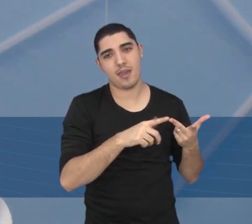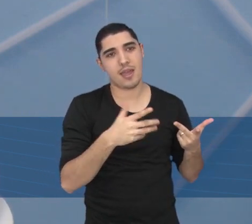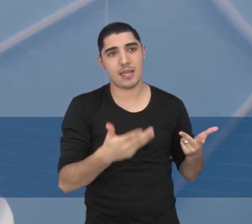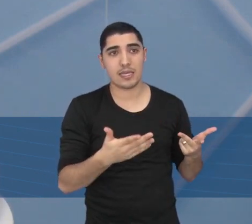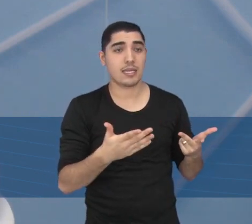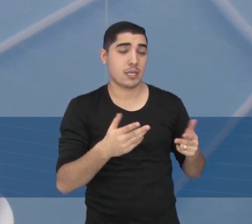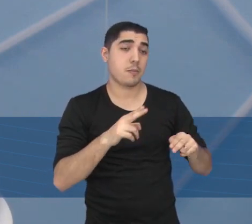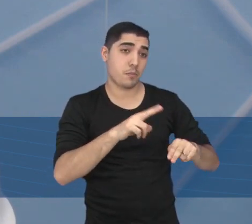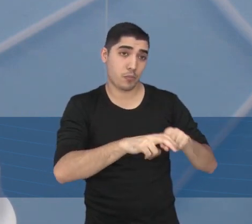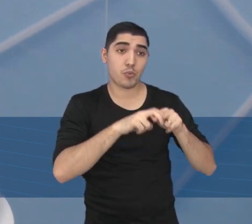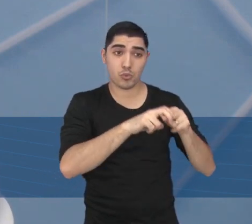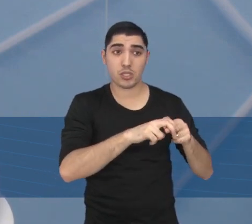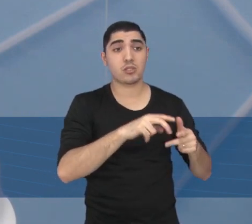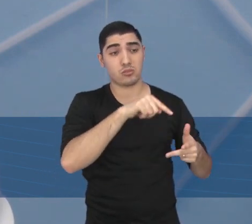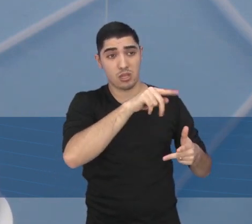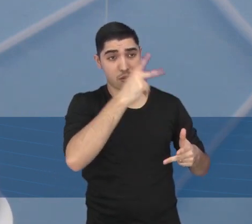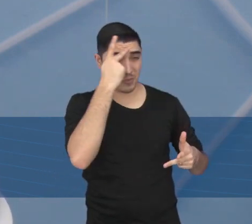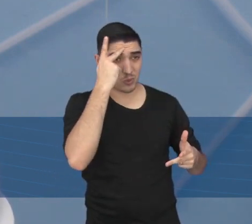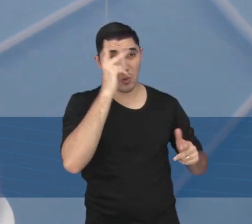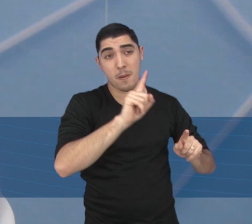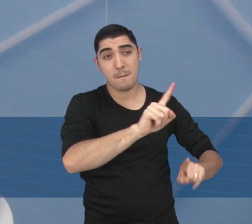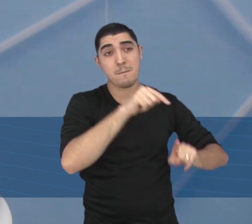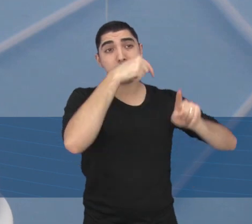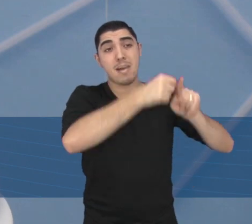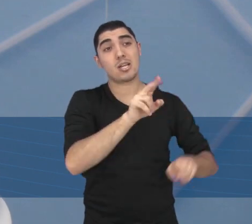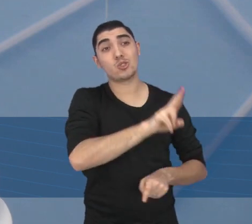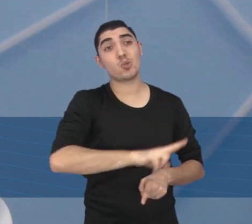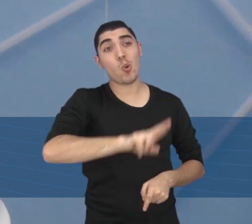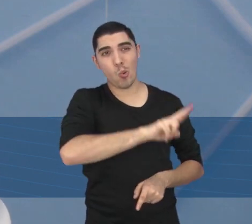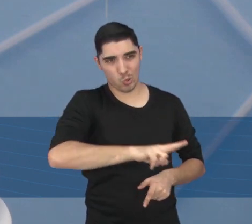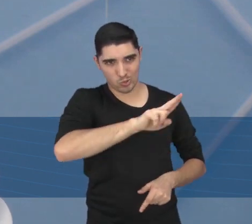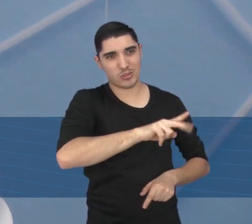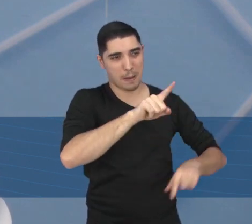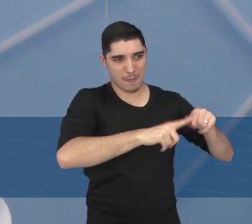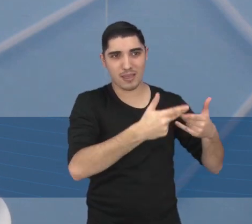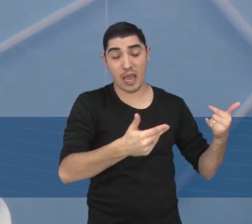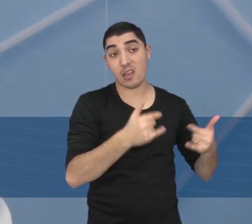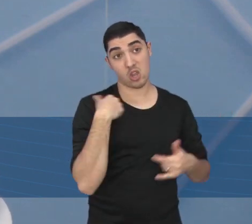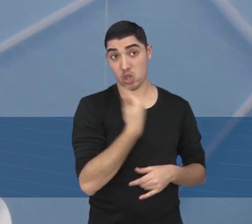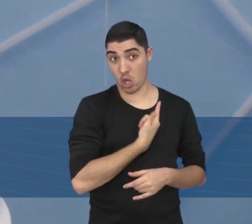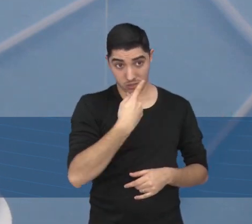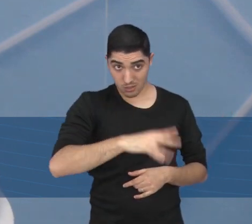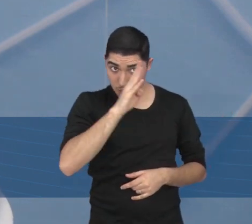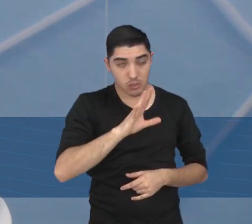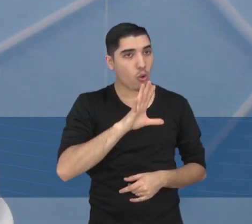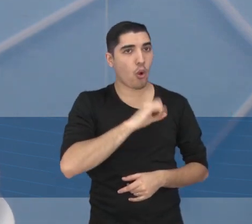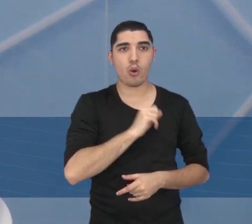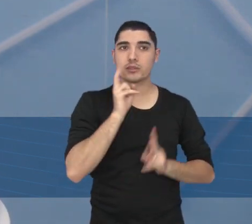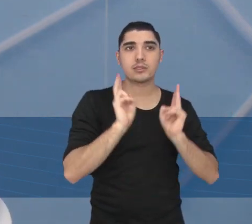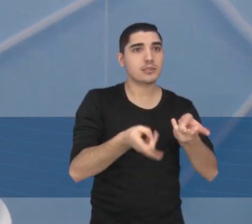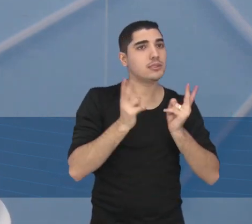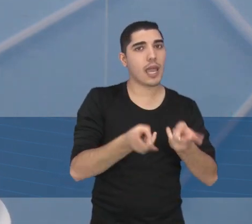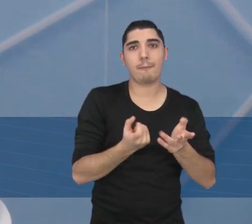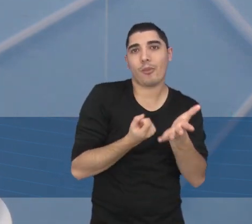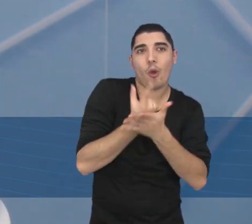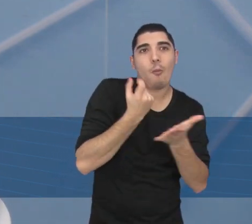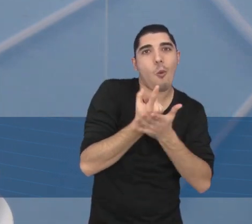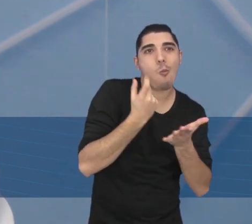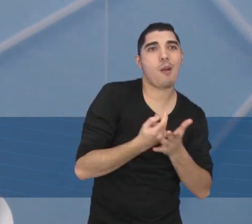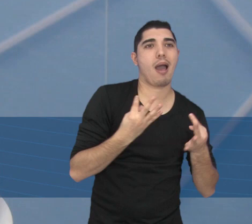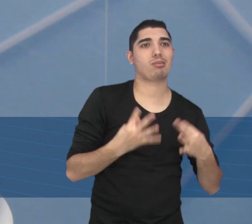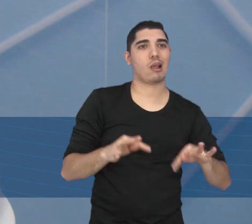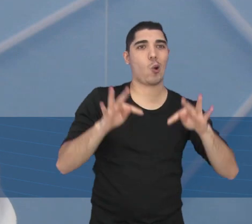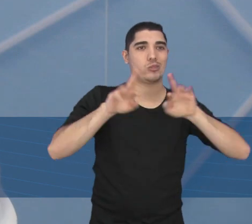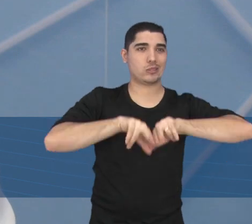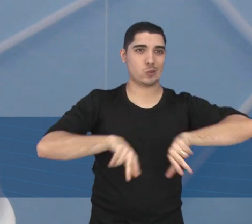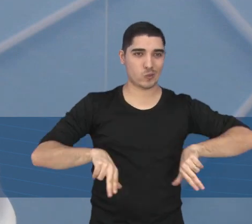muito ávido a consumir tecnologia, né? A gente gosta muito de tecnologia e os equipamentos, então, em algum momento, precisam ser descartados. Eu